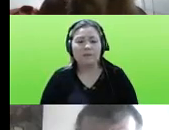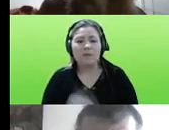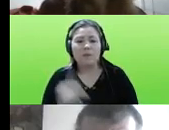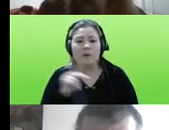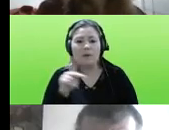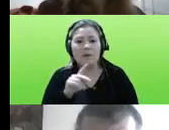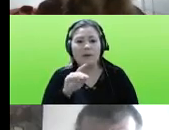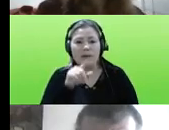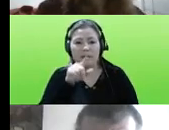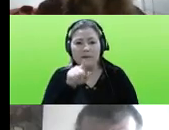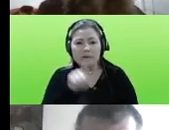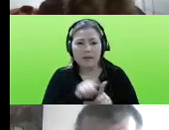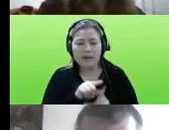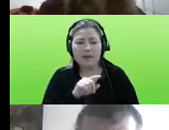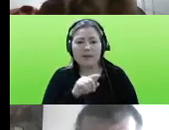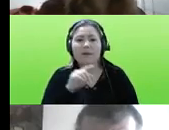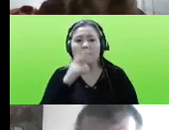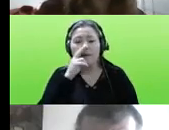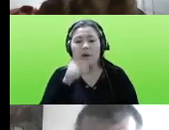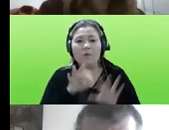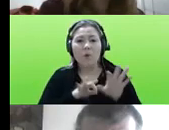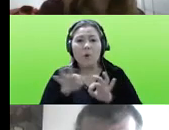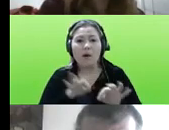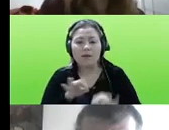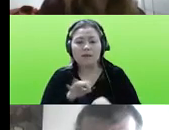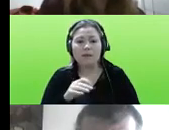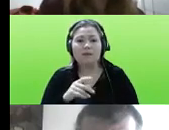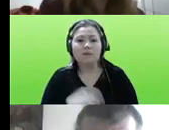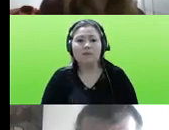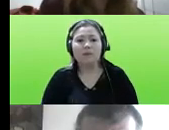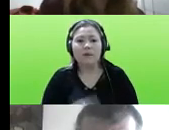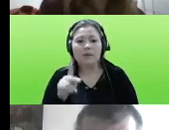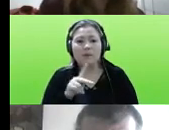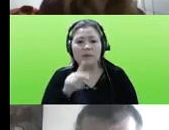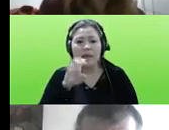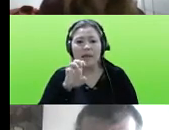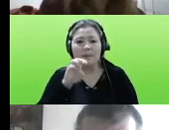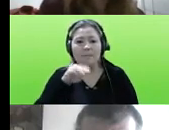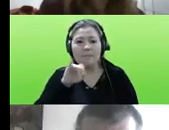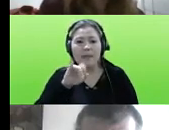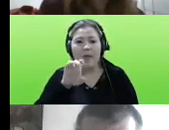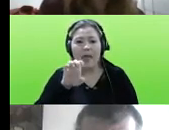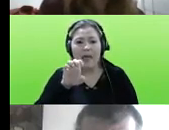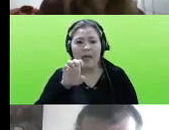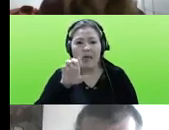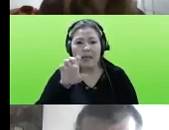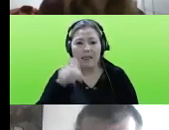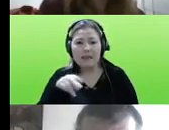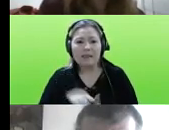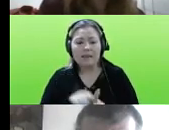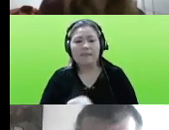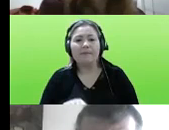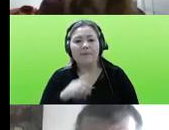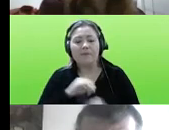Yegg, ele foi organizado pela professora M. Ellen e o Mendieta, publicado